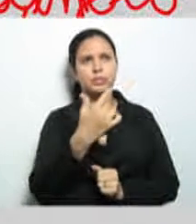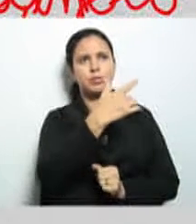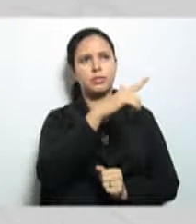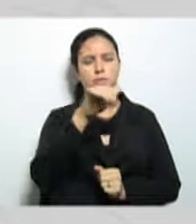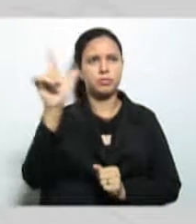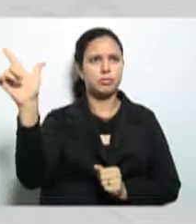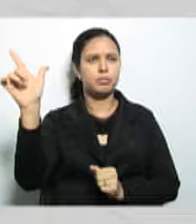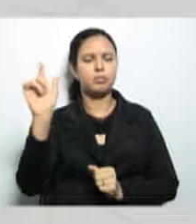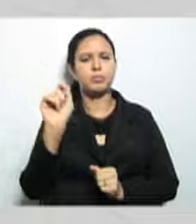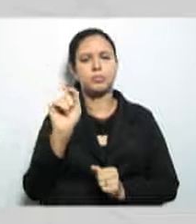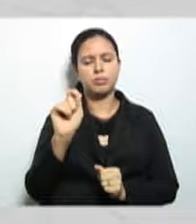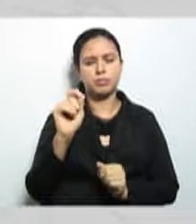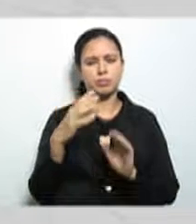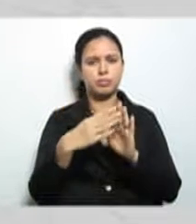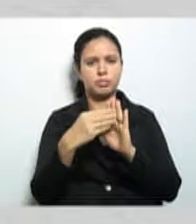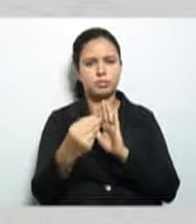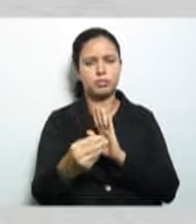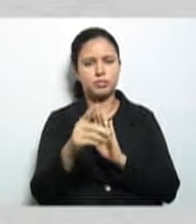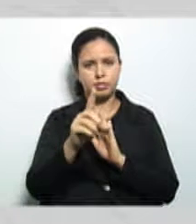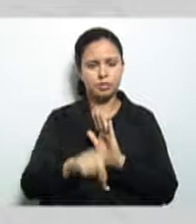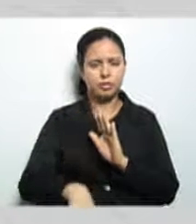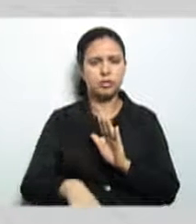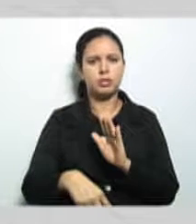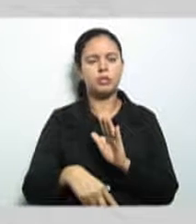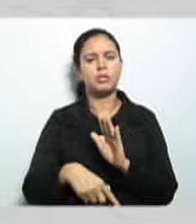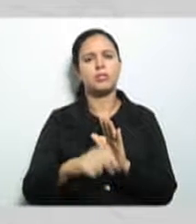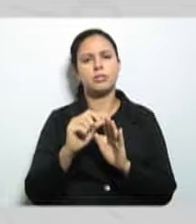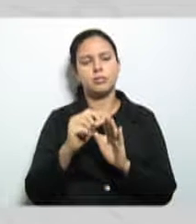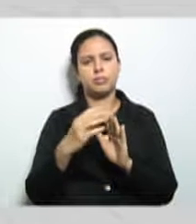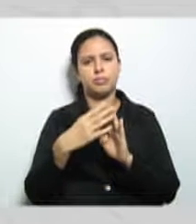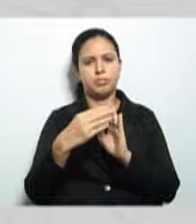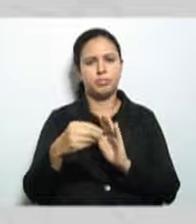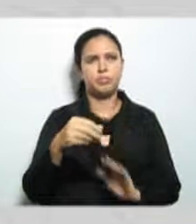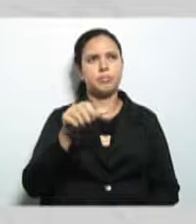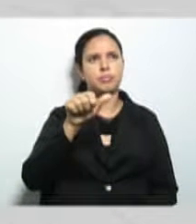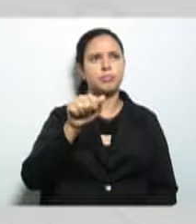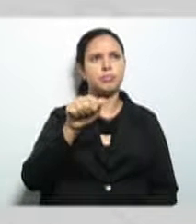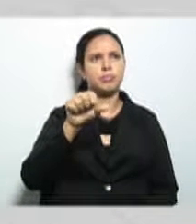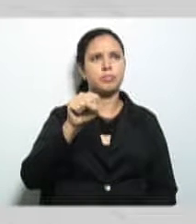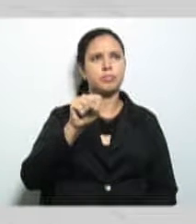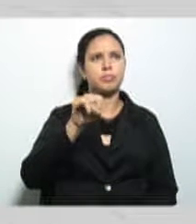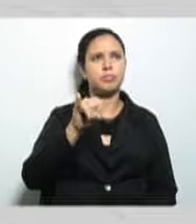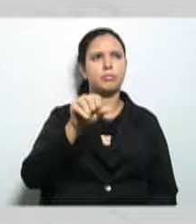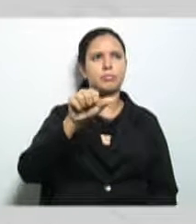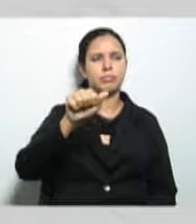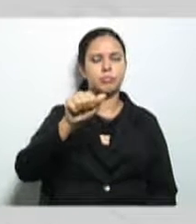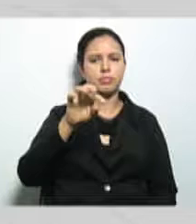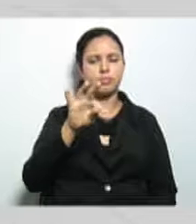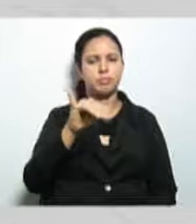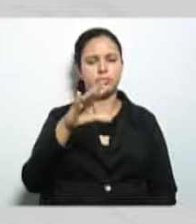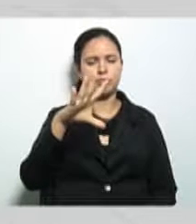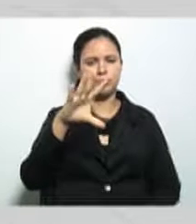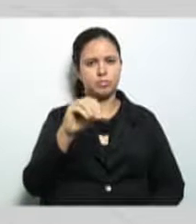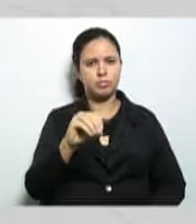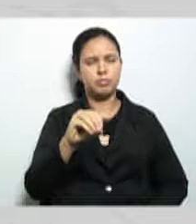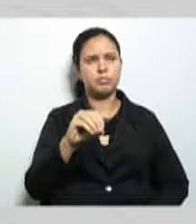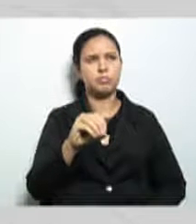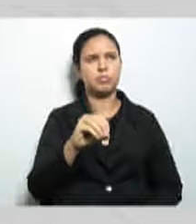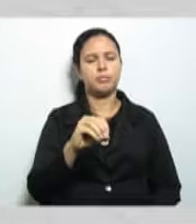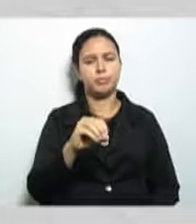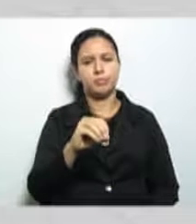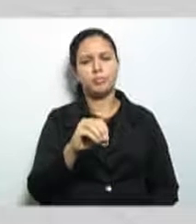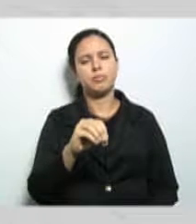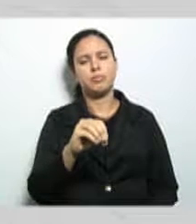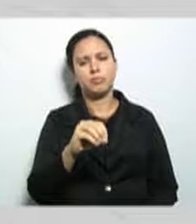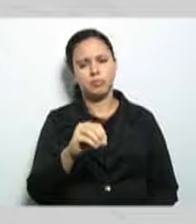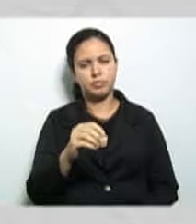nós vimos foi o modo de produção asiático, que nós vimos que foi bastante presente no Oriente, mas